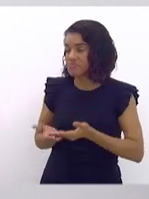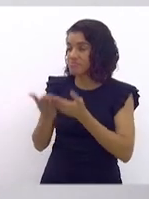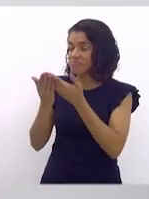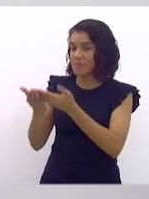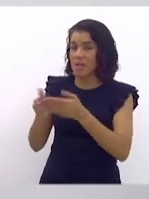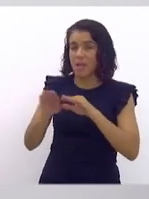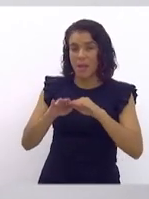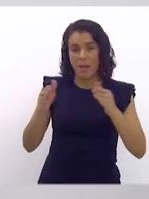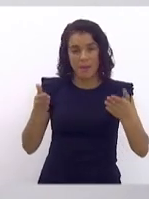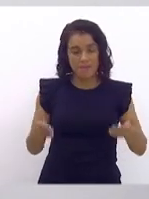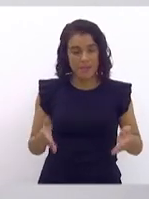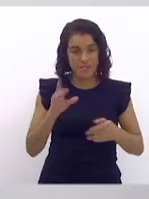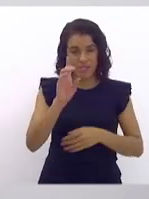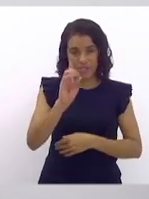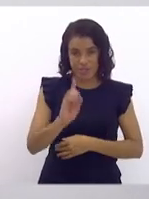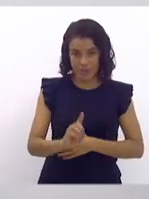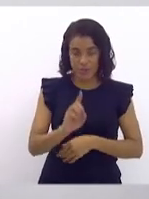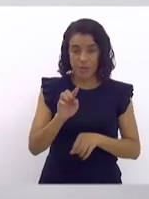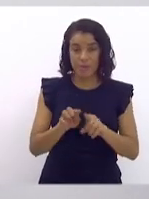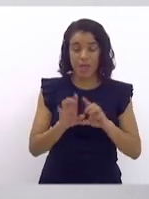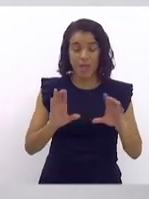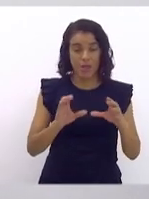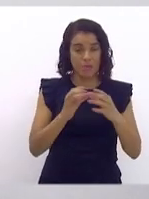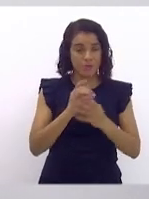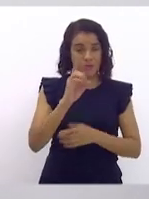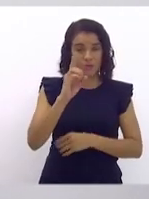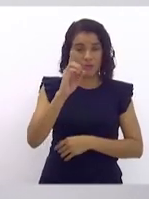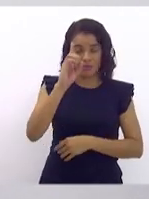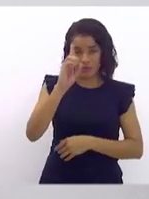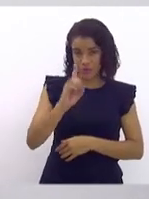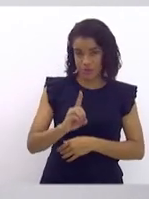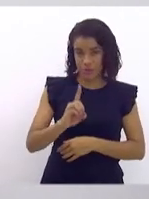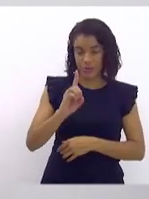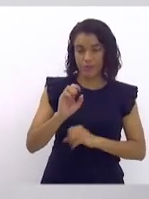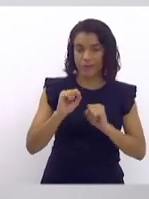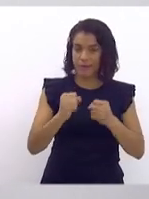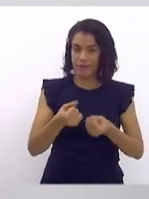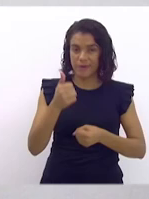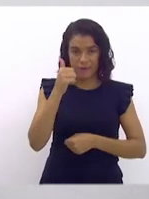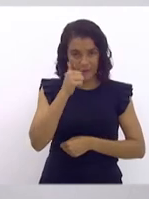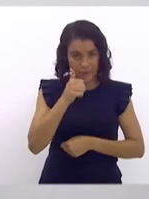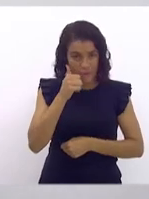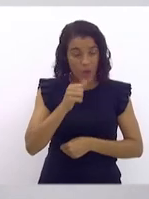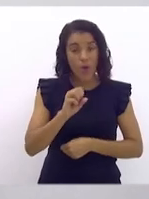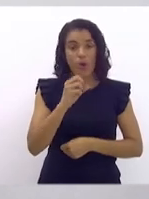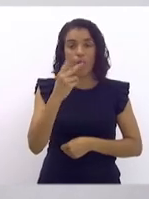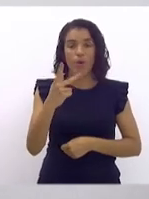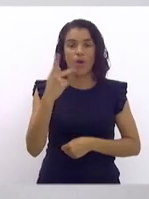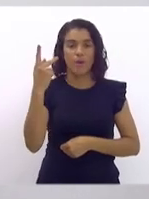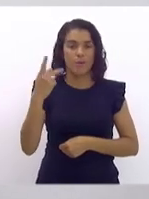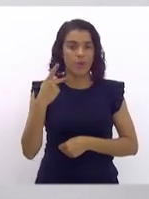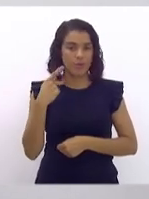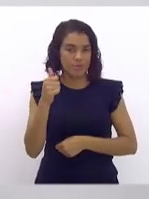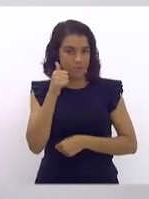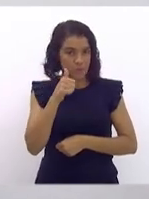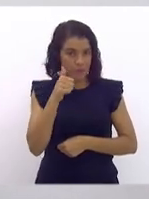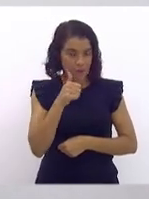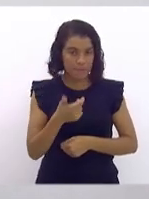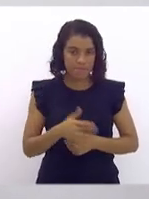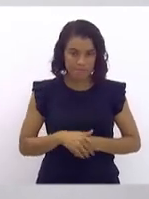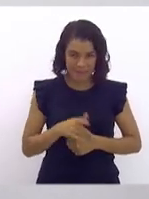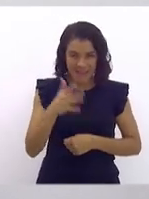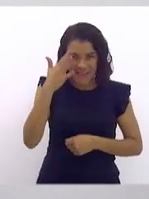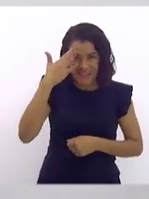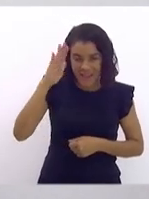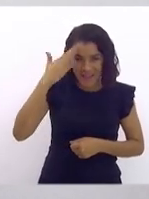à Comissão de Defesa dos Direitos da Mulher ou à Procuradoria da Mulher. Deu para o